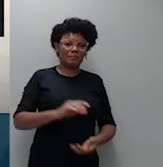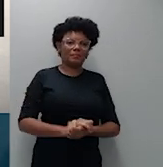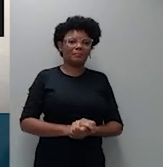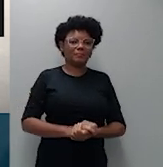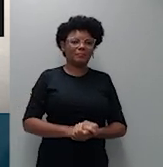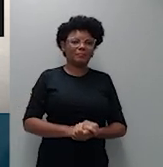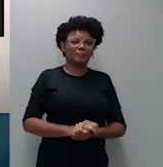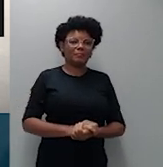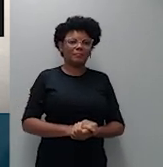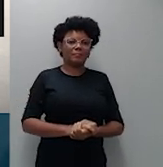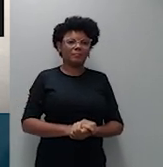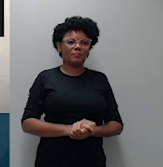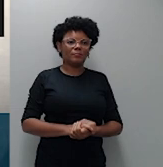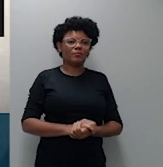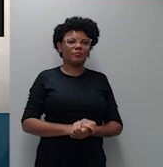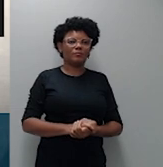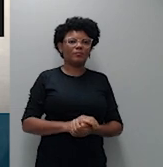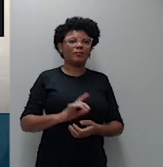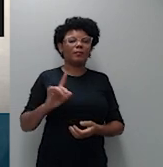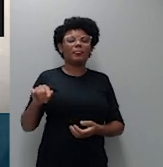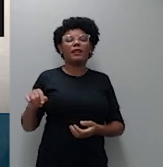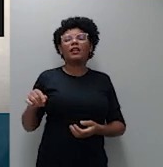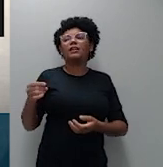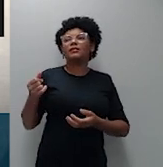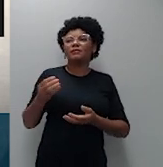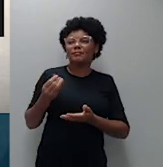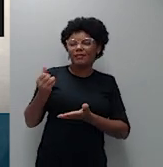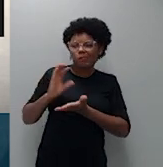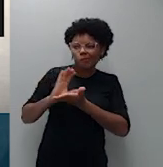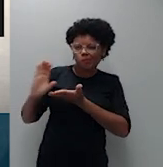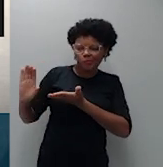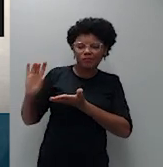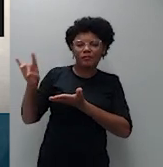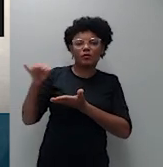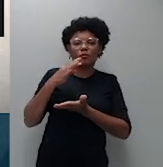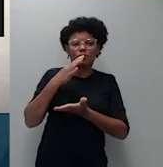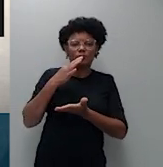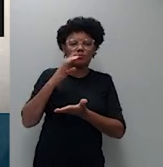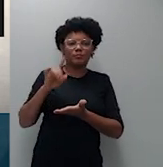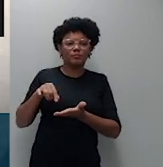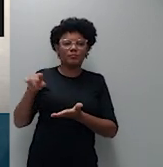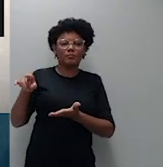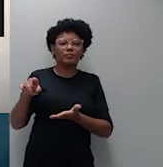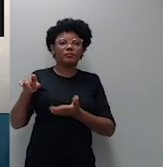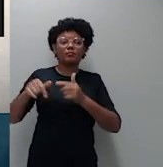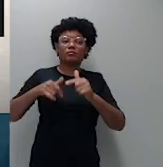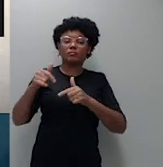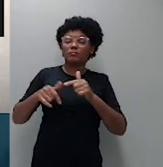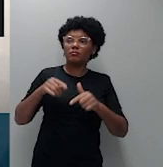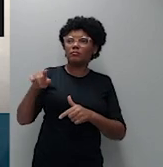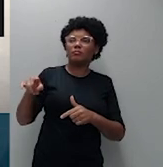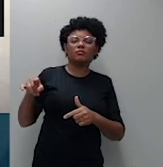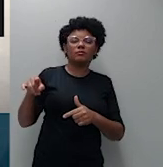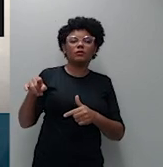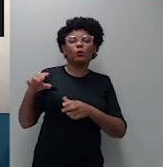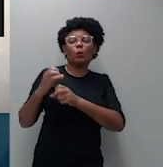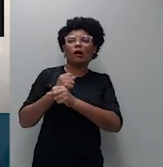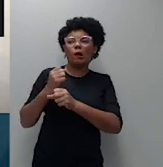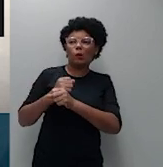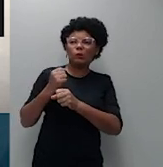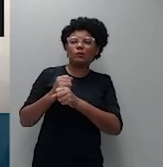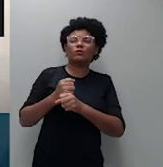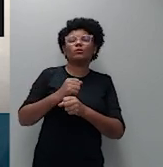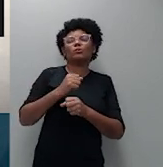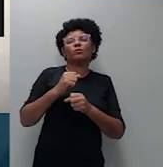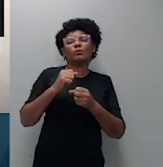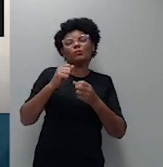dos reflexos de verbas remuneratórias e conhecidos pela justiça trabalho nos cálculos da renda mensal inicial do benefício